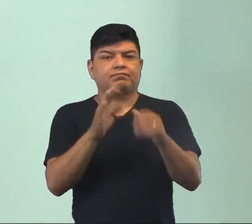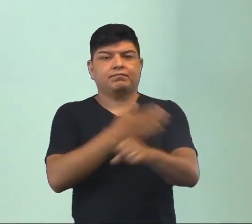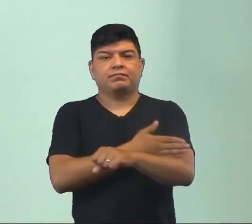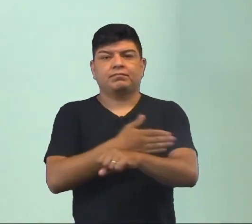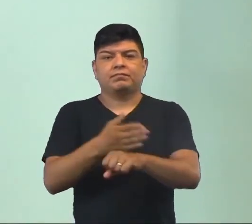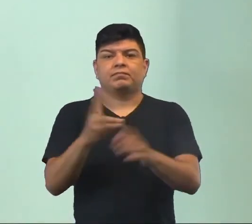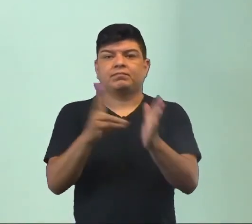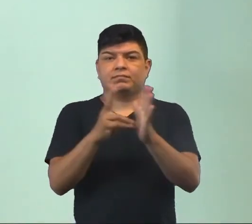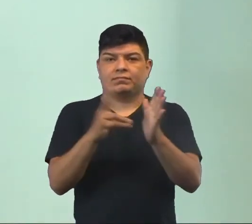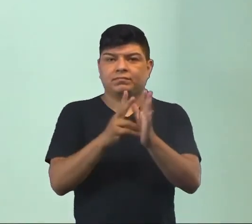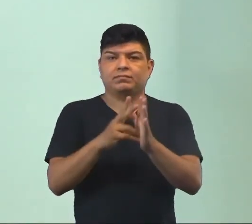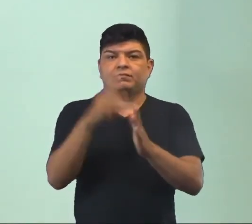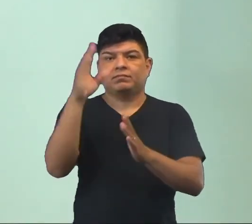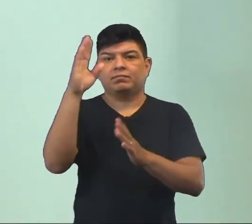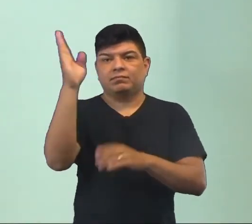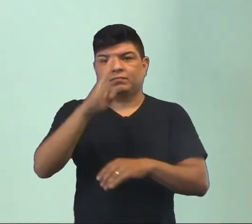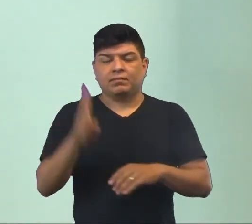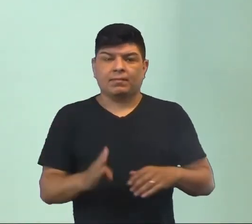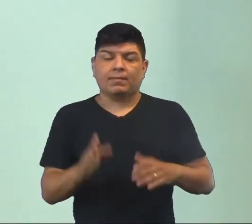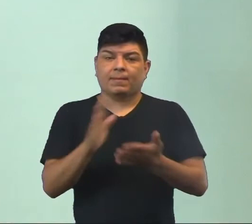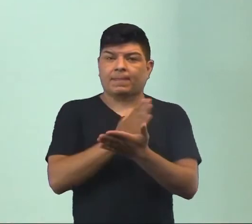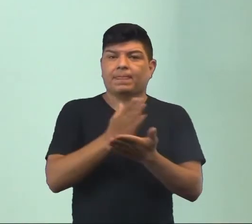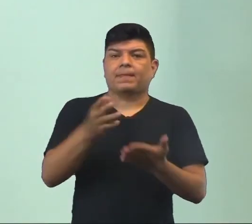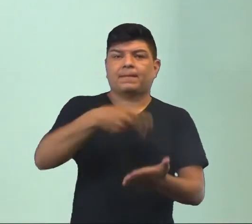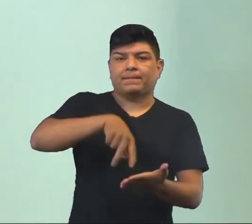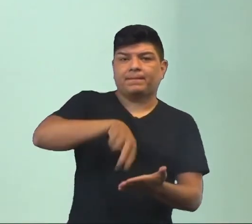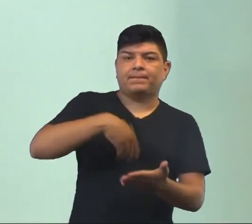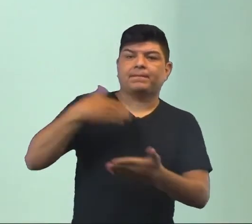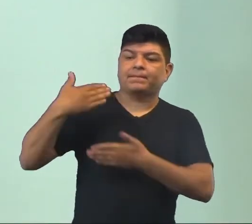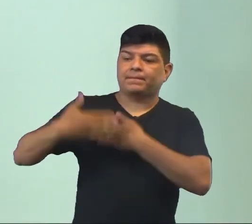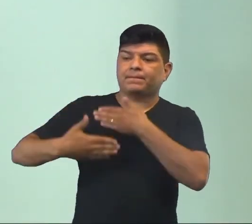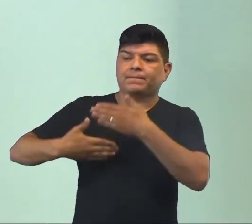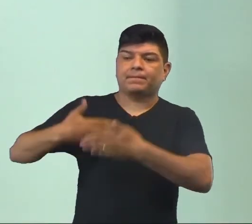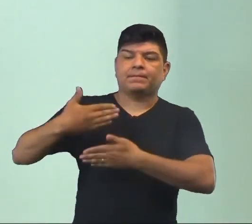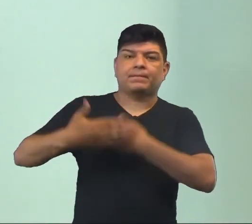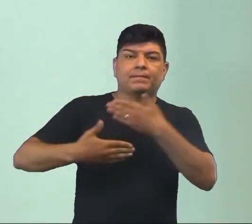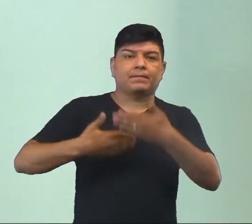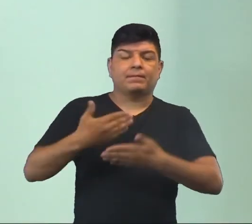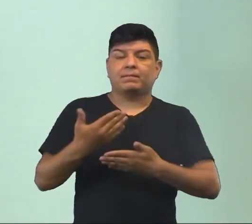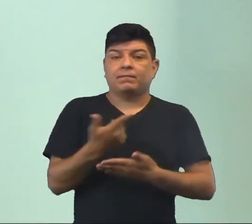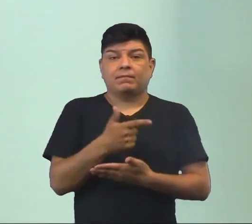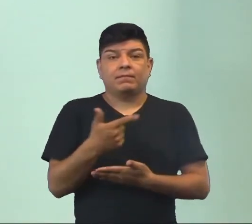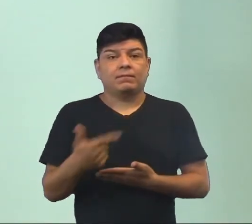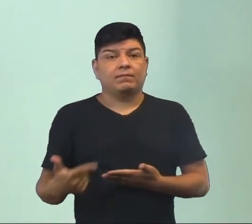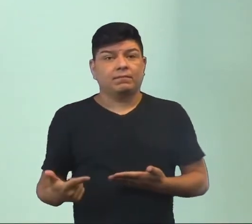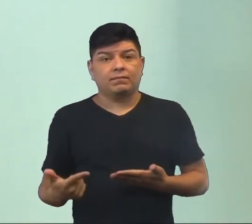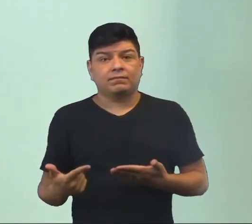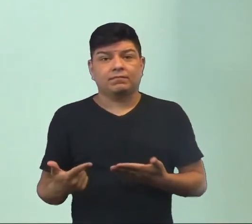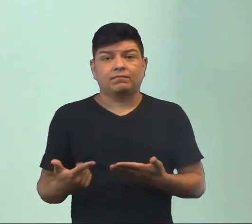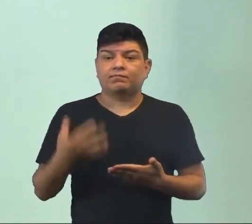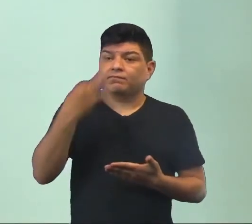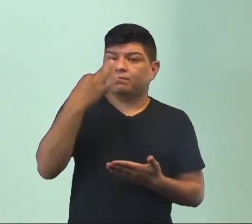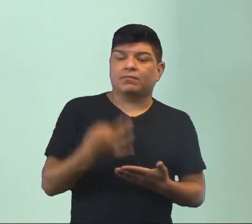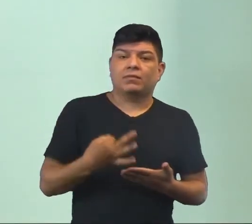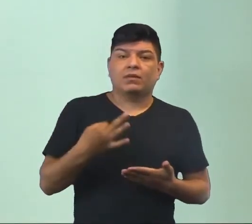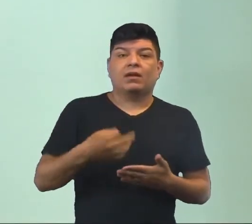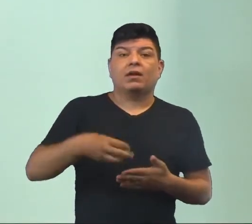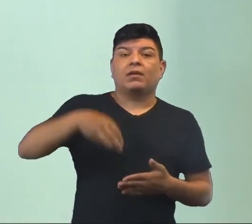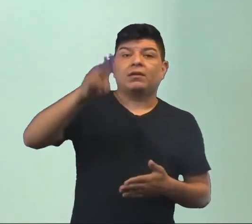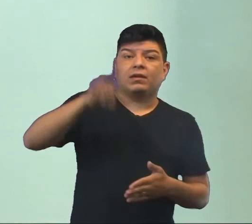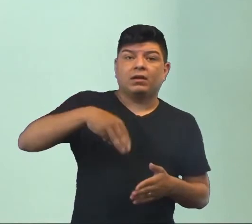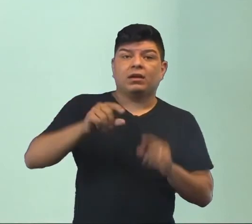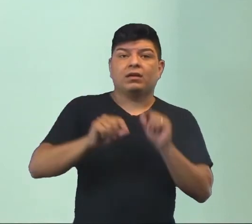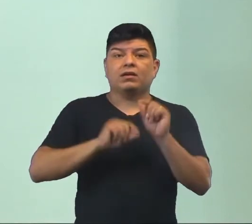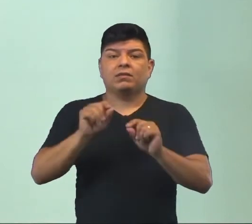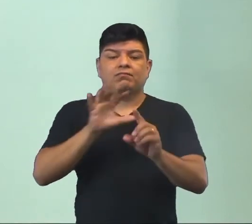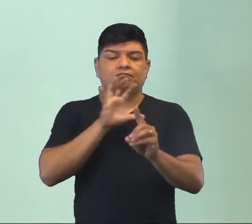gente pode ver, algumas dessas danças, com o passar do tempo, a gente não tem uma precisão de quem foi